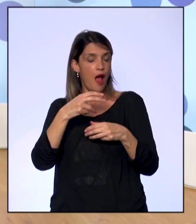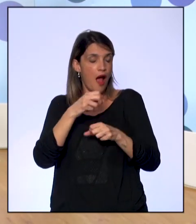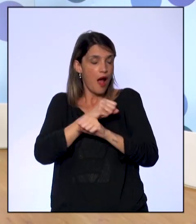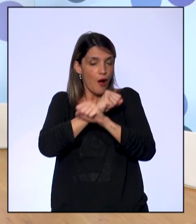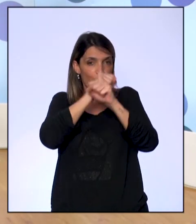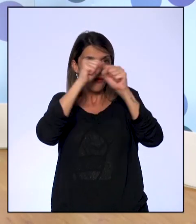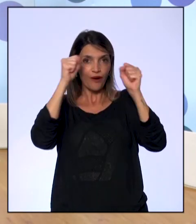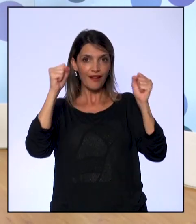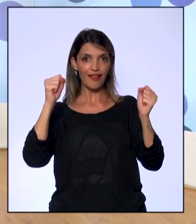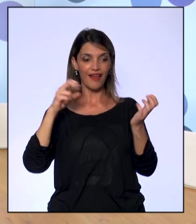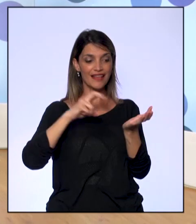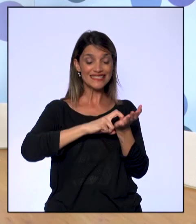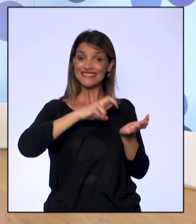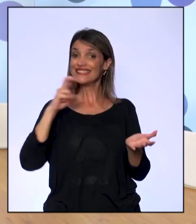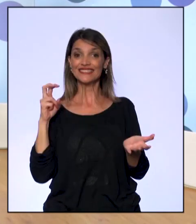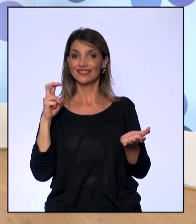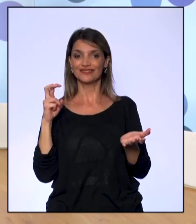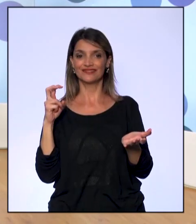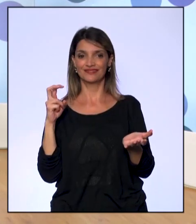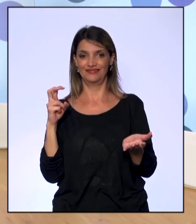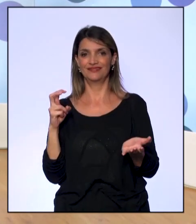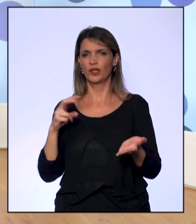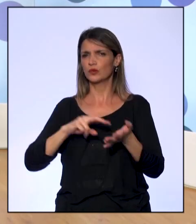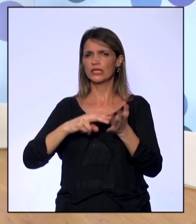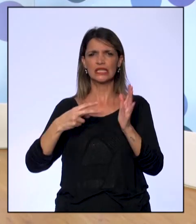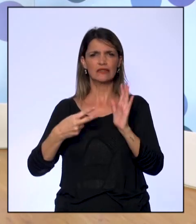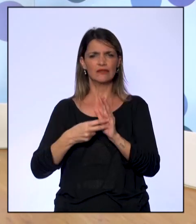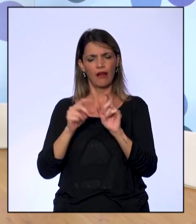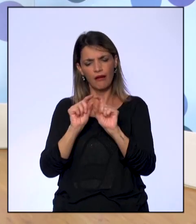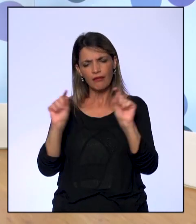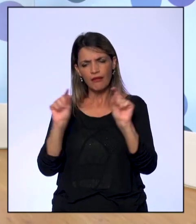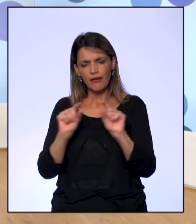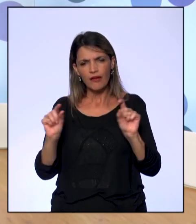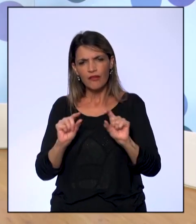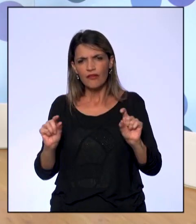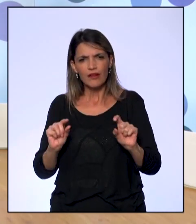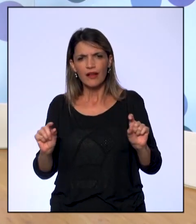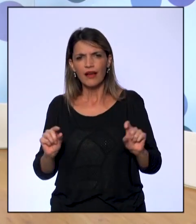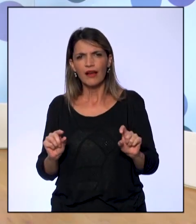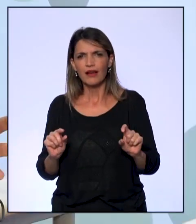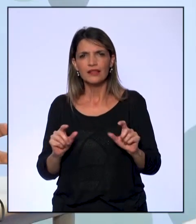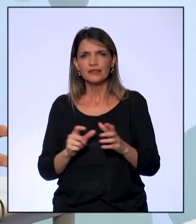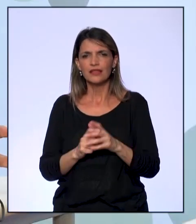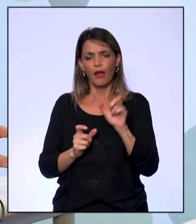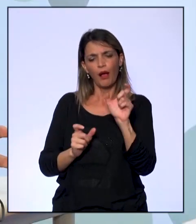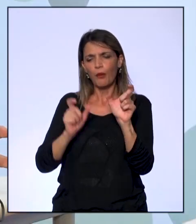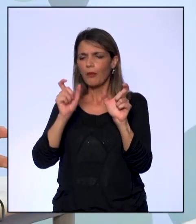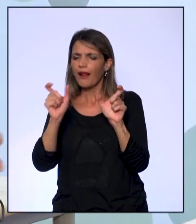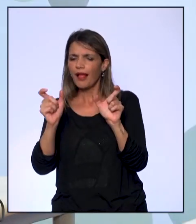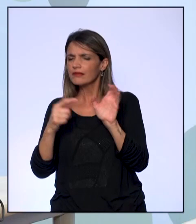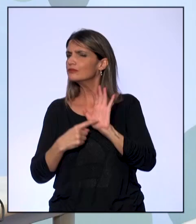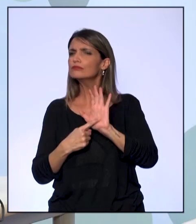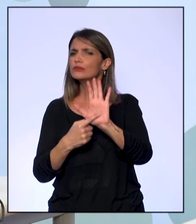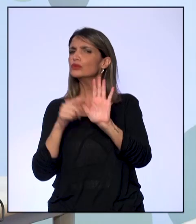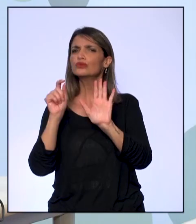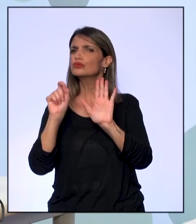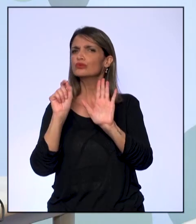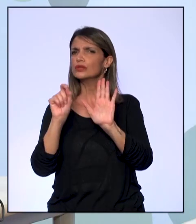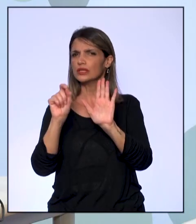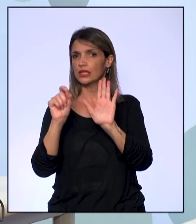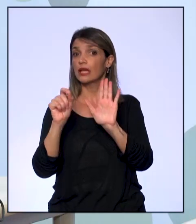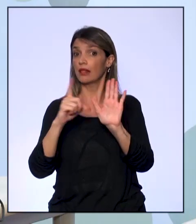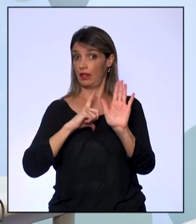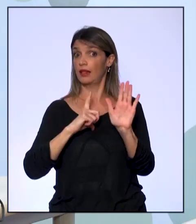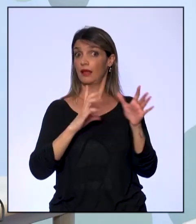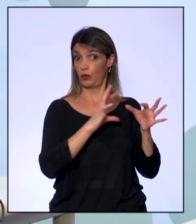então veja né que o significado dessas expressões estão muitos ligado com o que é essas palavras expressam dentro de um